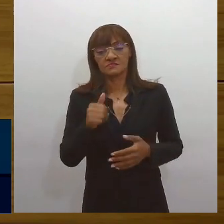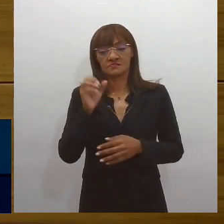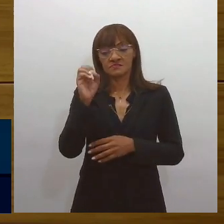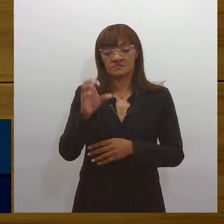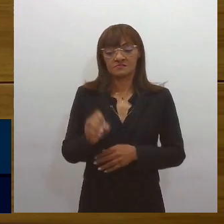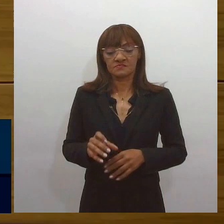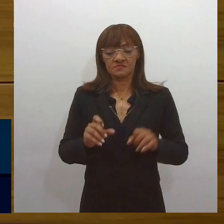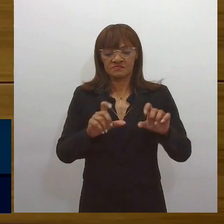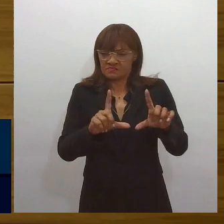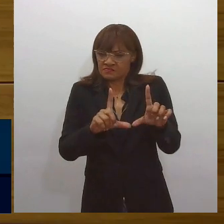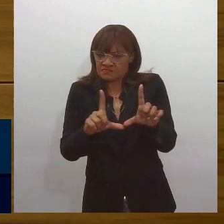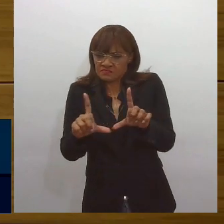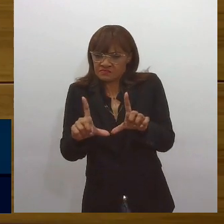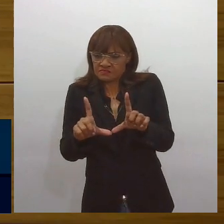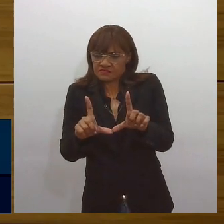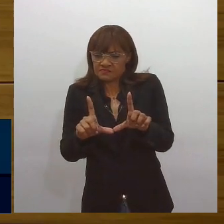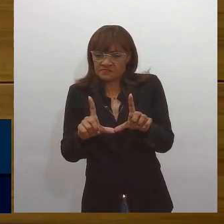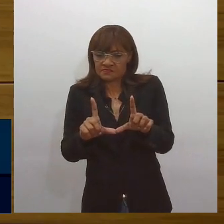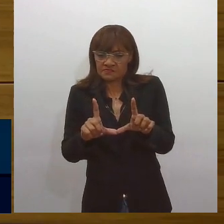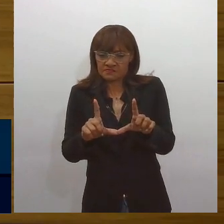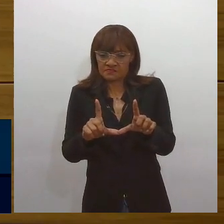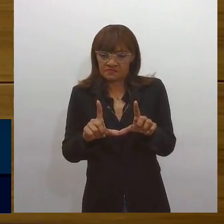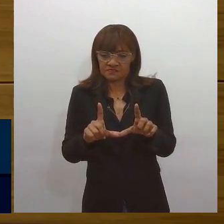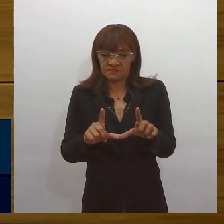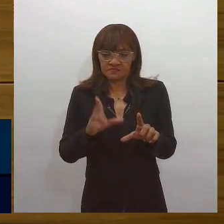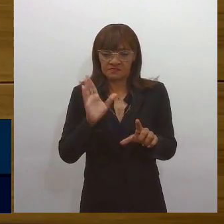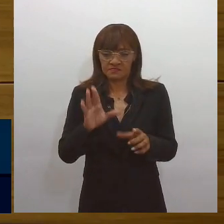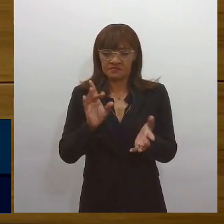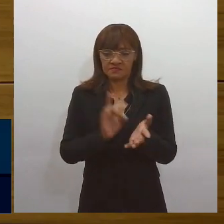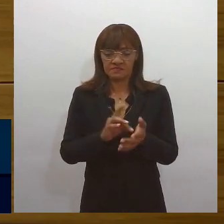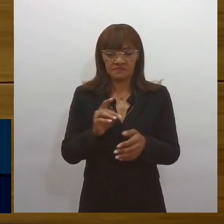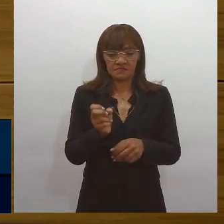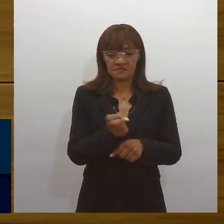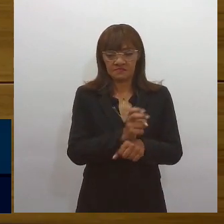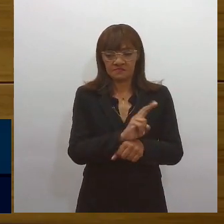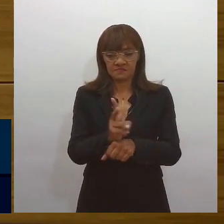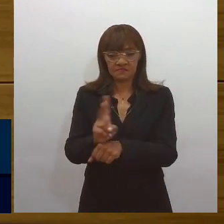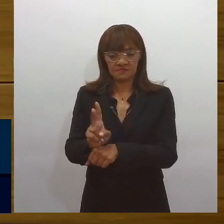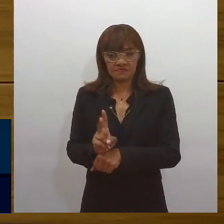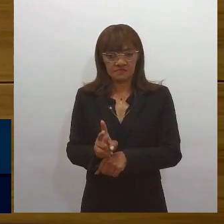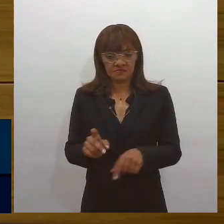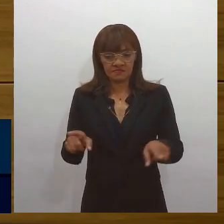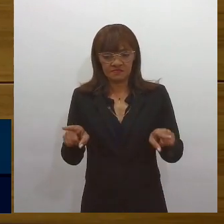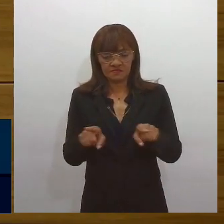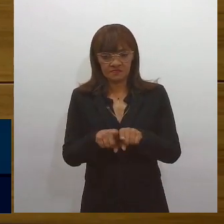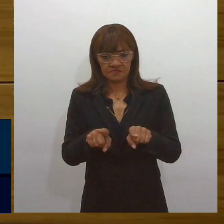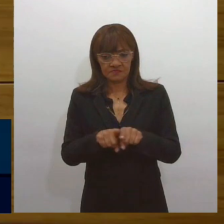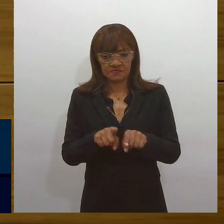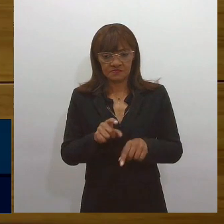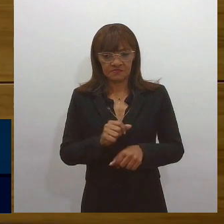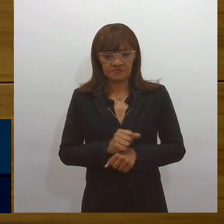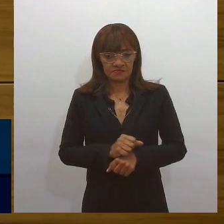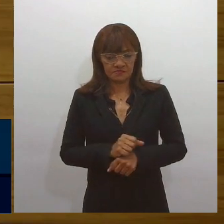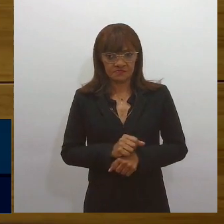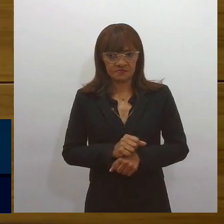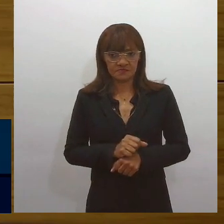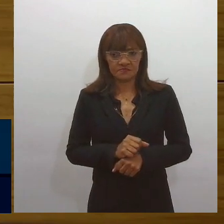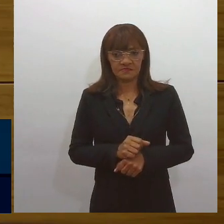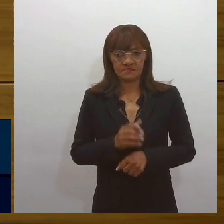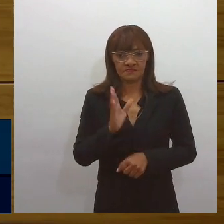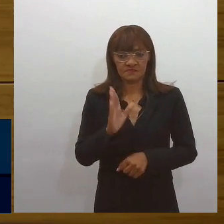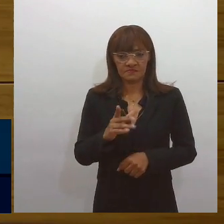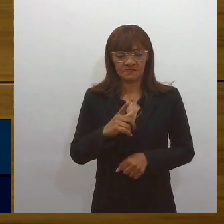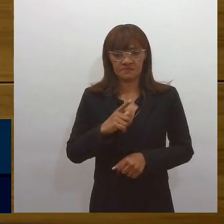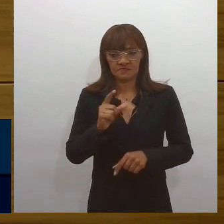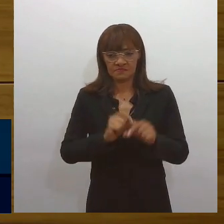críticos fiscalizados eh inclusive eh o acesso à rota do Sertão que o senhor